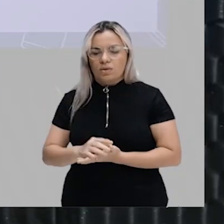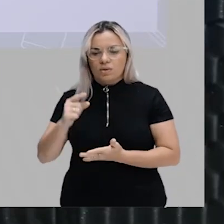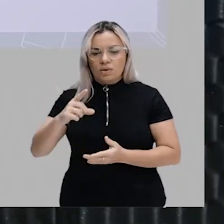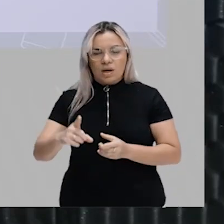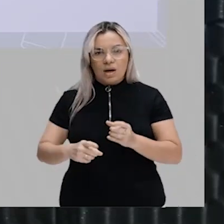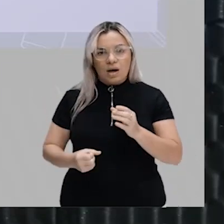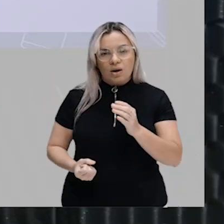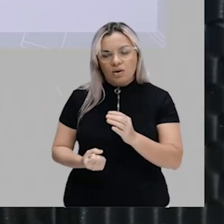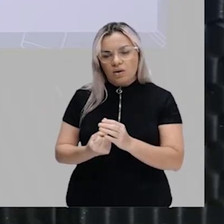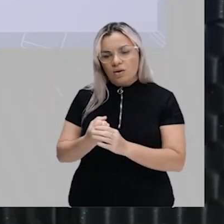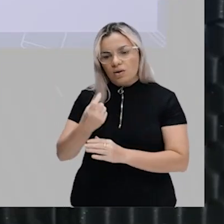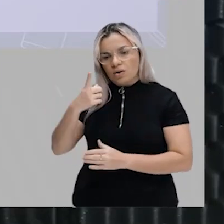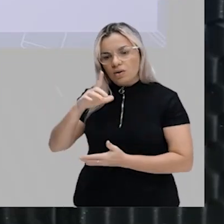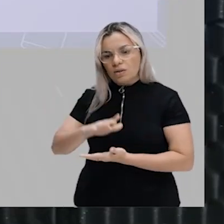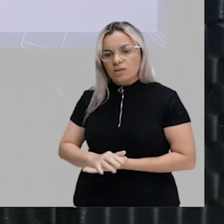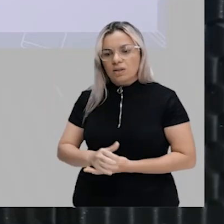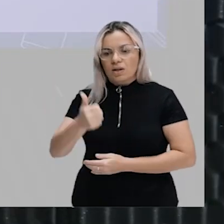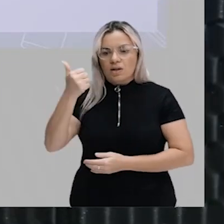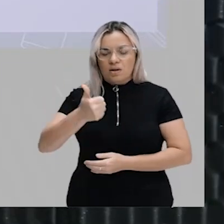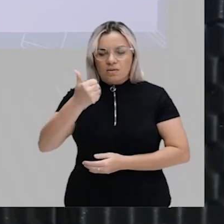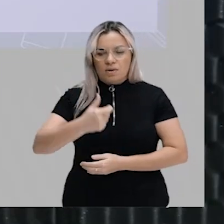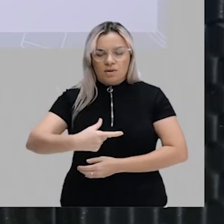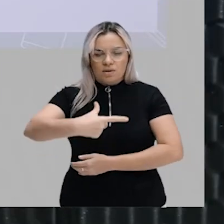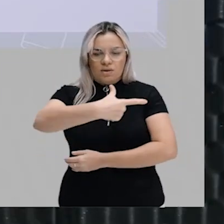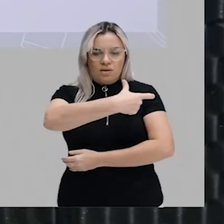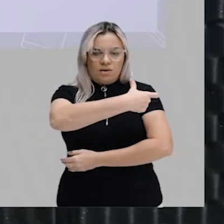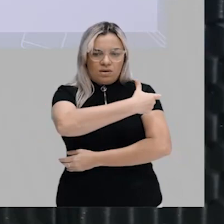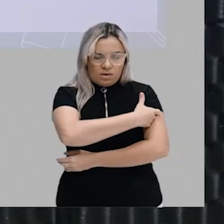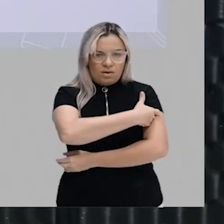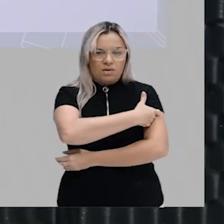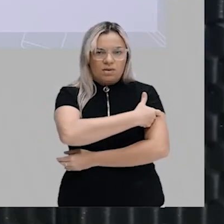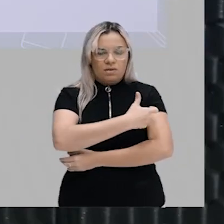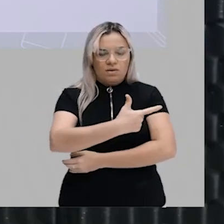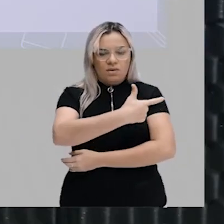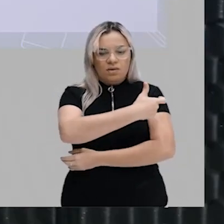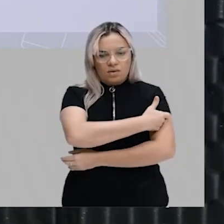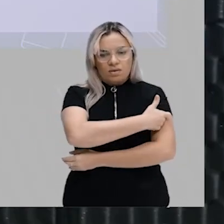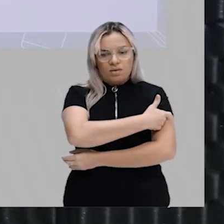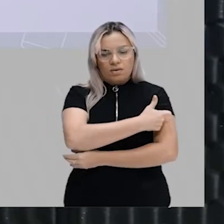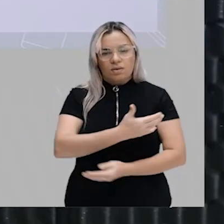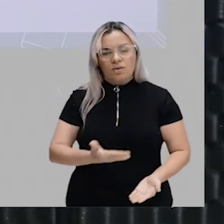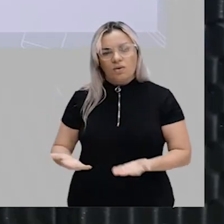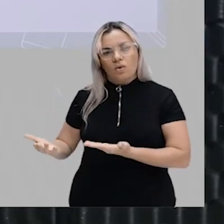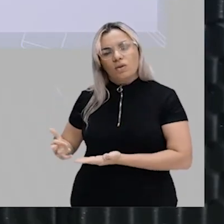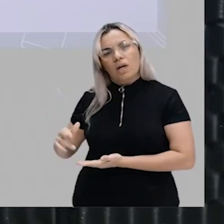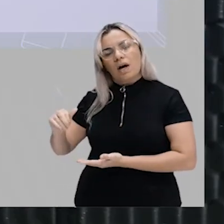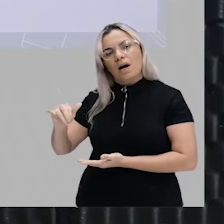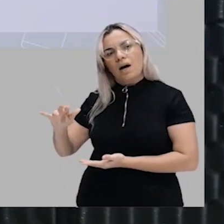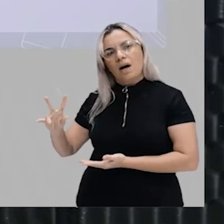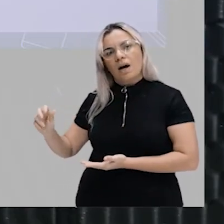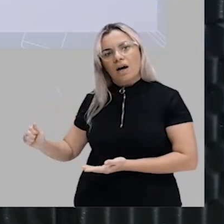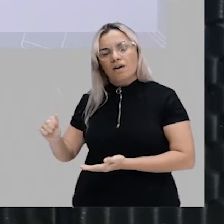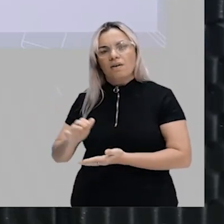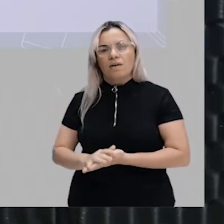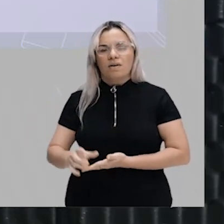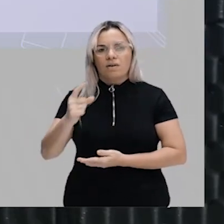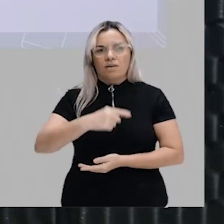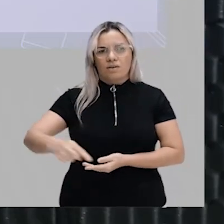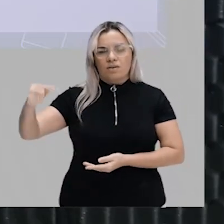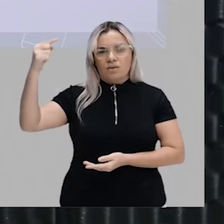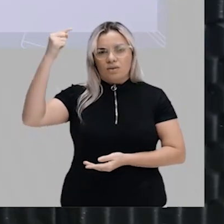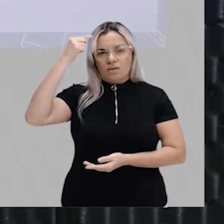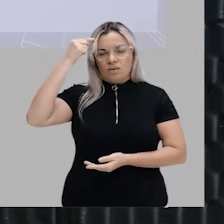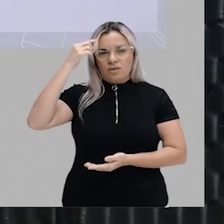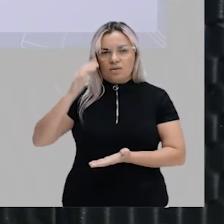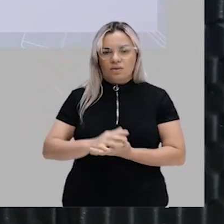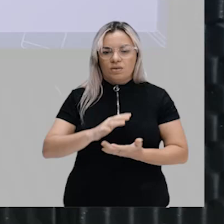primeira vacina contra a raiva, que é conhecida como vacina antirrábica. Então, imagina você passar por esse